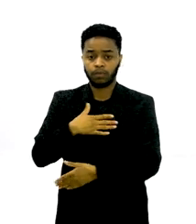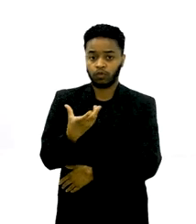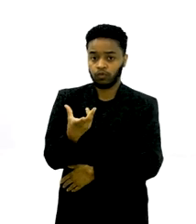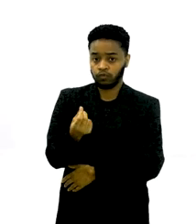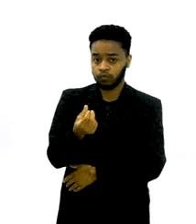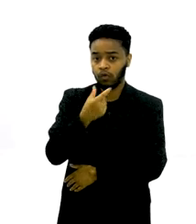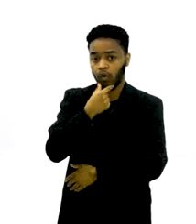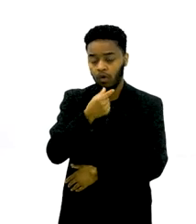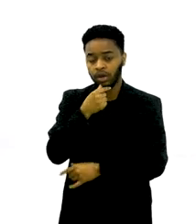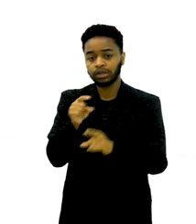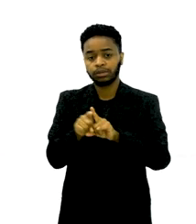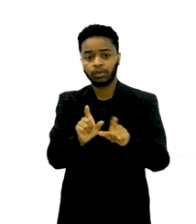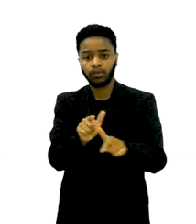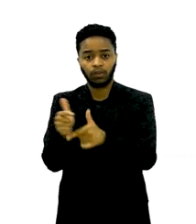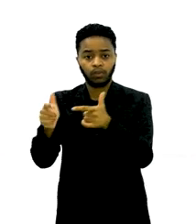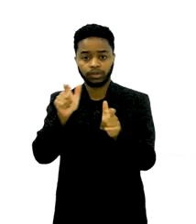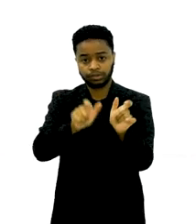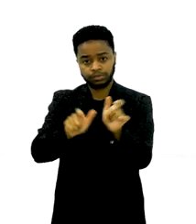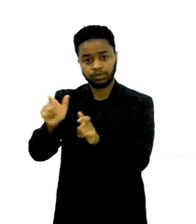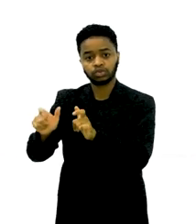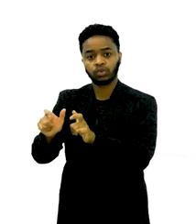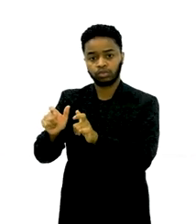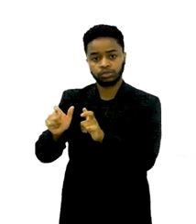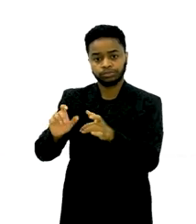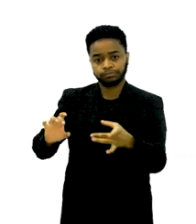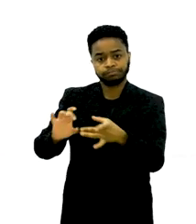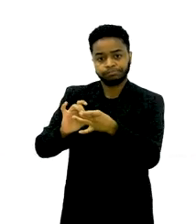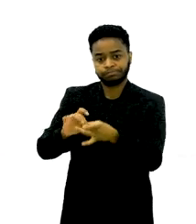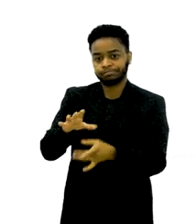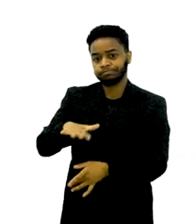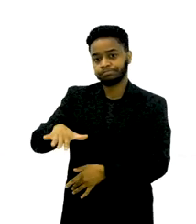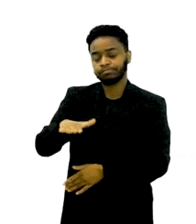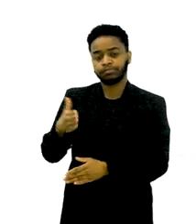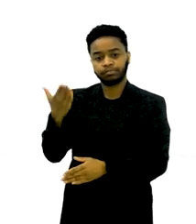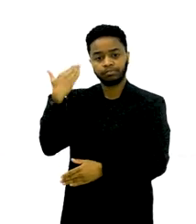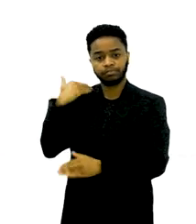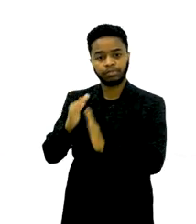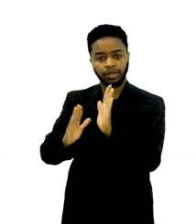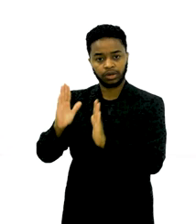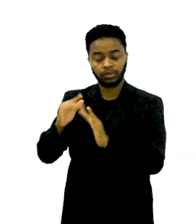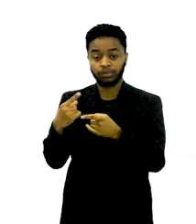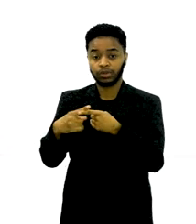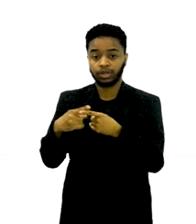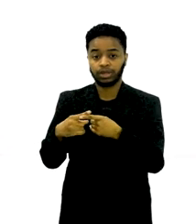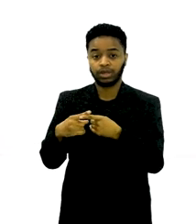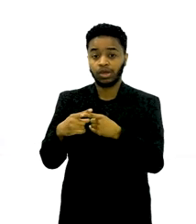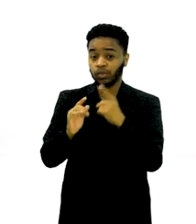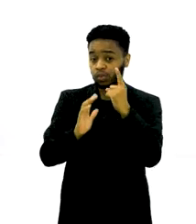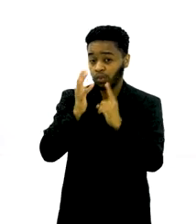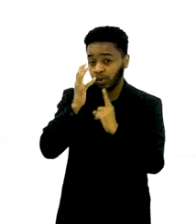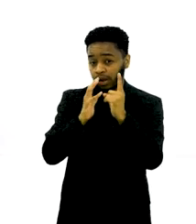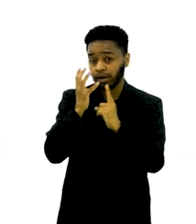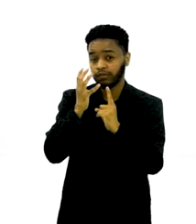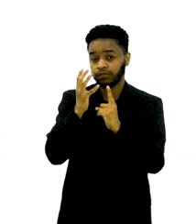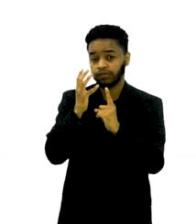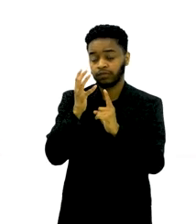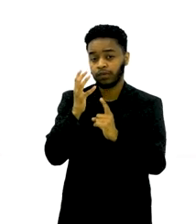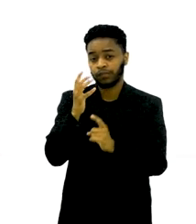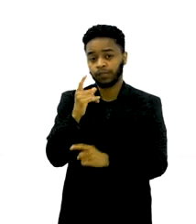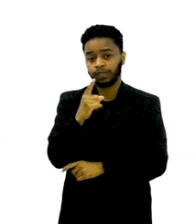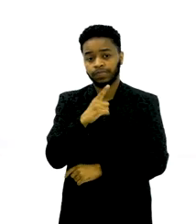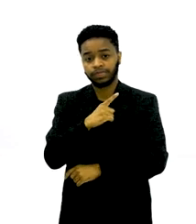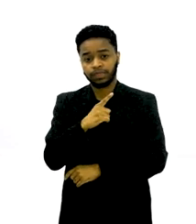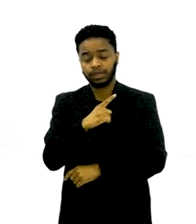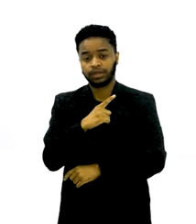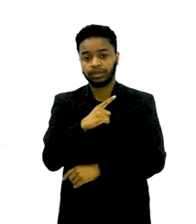de outros pares né Eh da daquela época eh em que no carnaval Uhum você vai